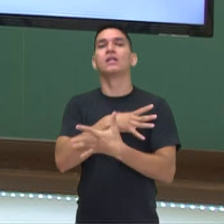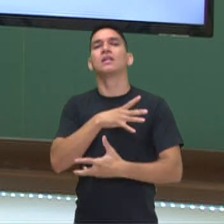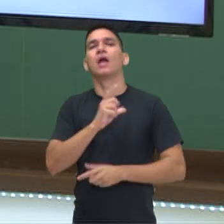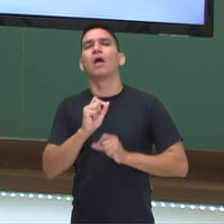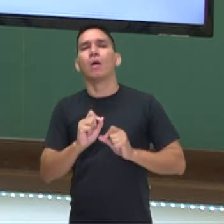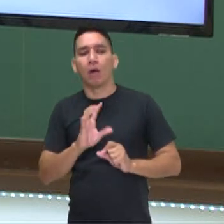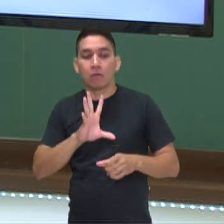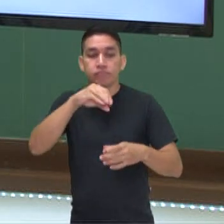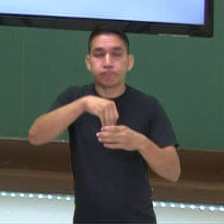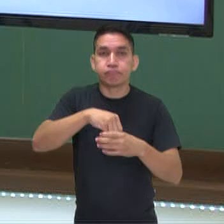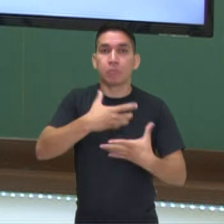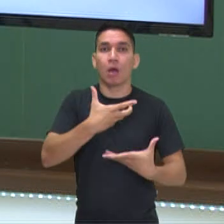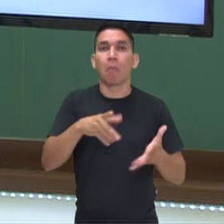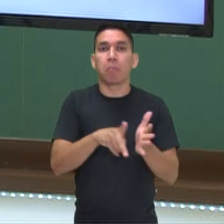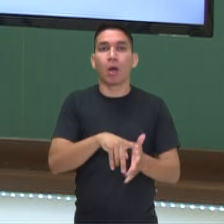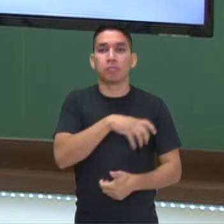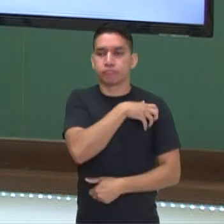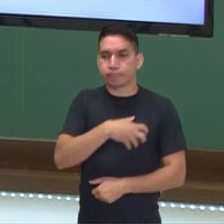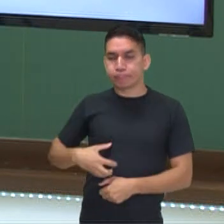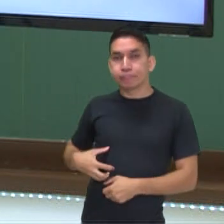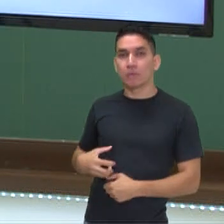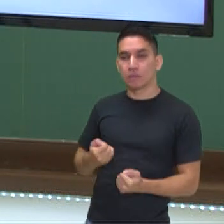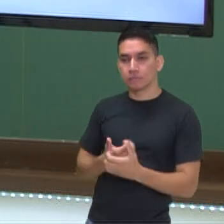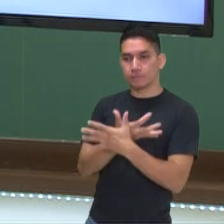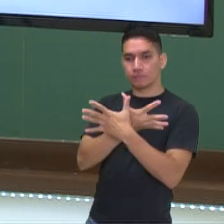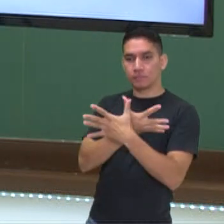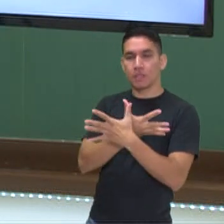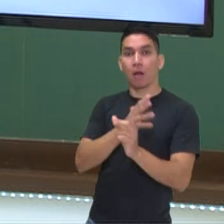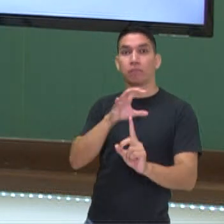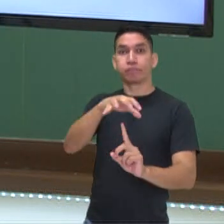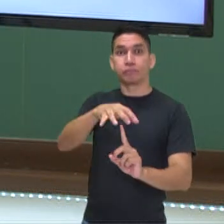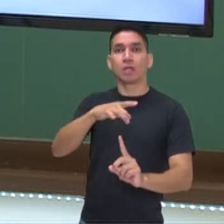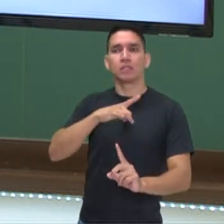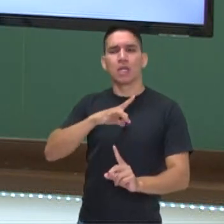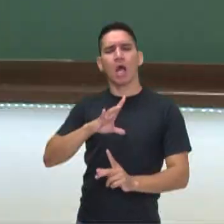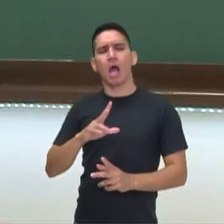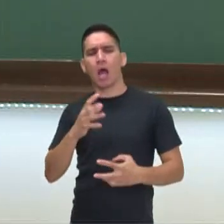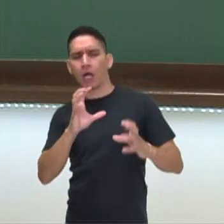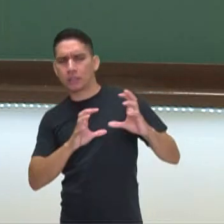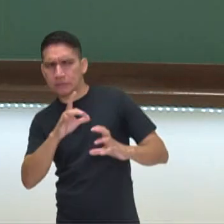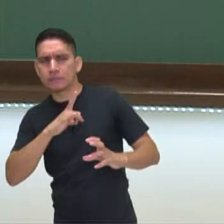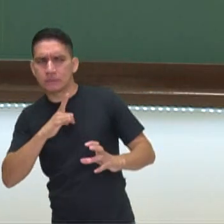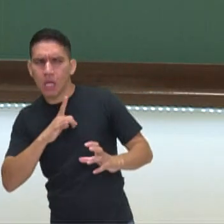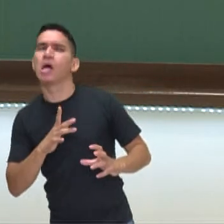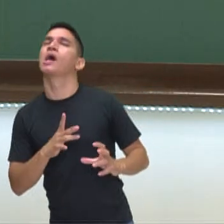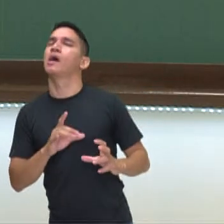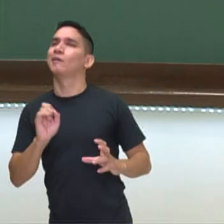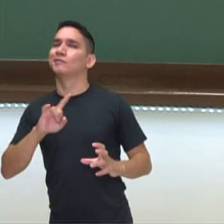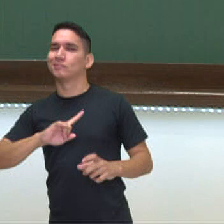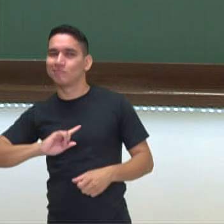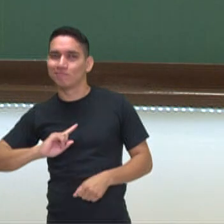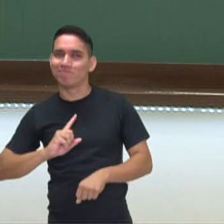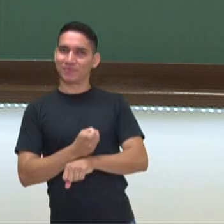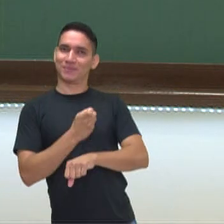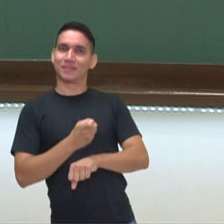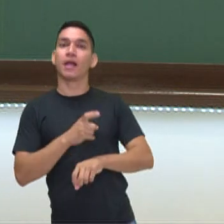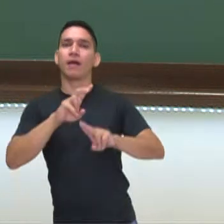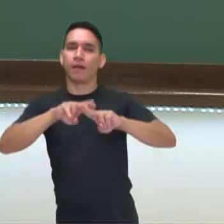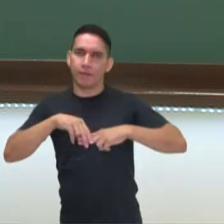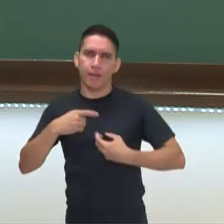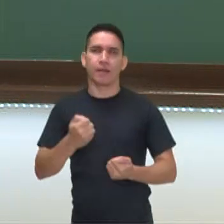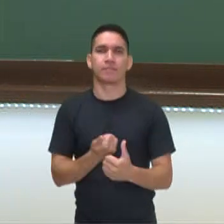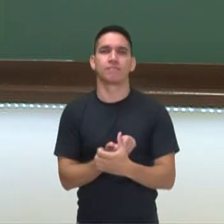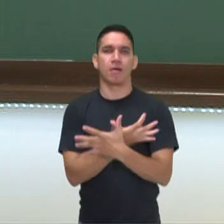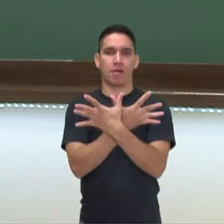estavam dentro do Império Azteca, e usaram essa rivalidade para dominar a região. Então eram ali o Império Azteca composto de